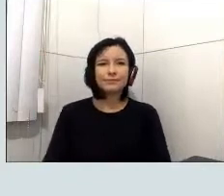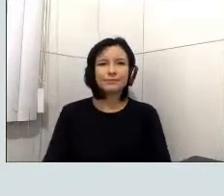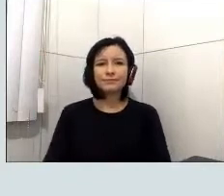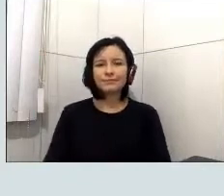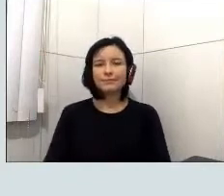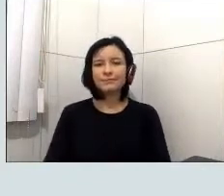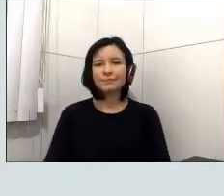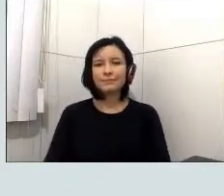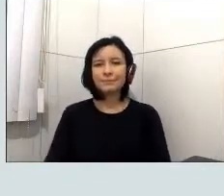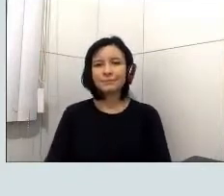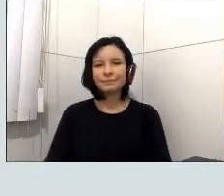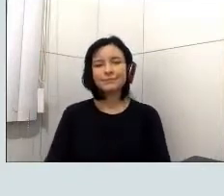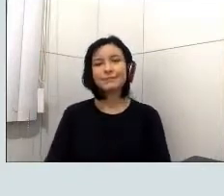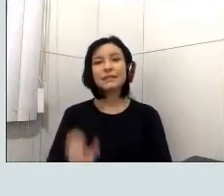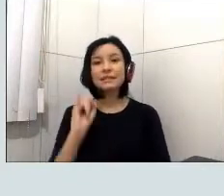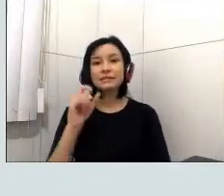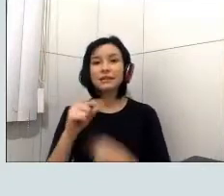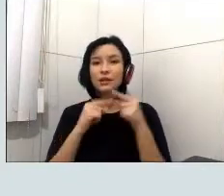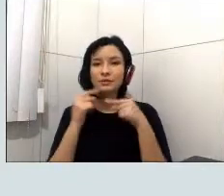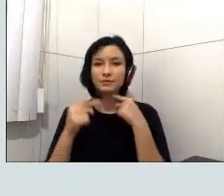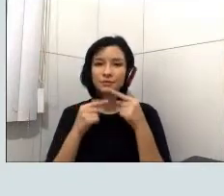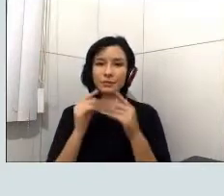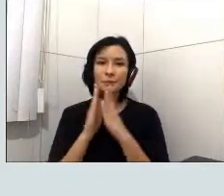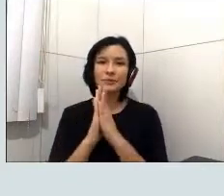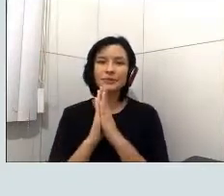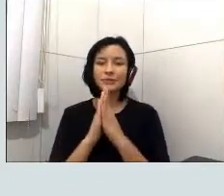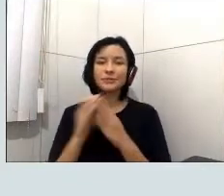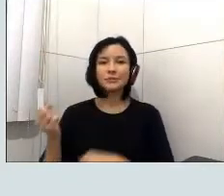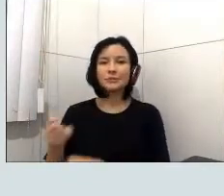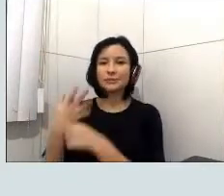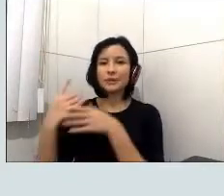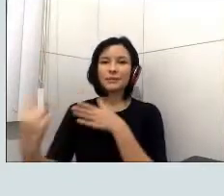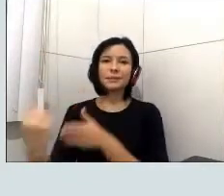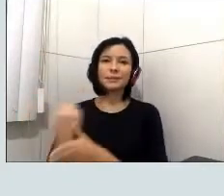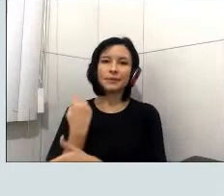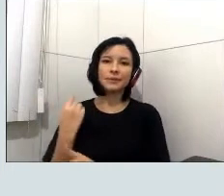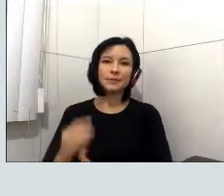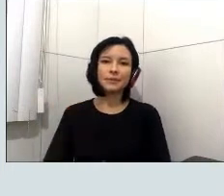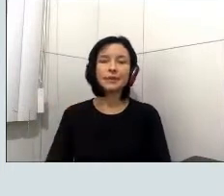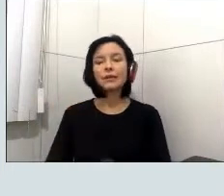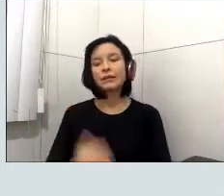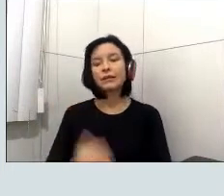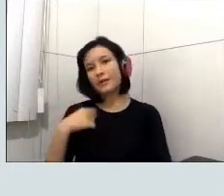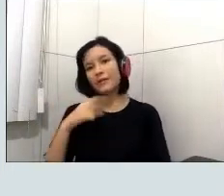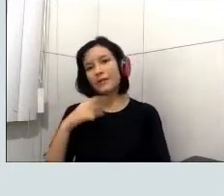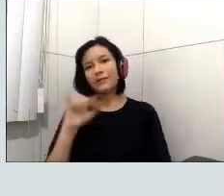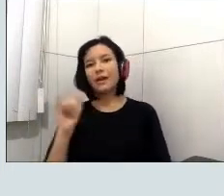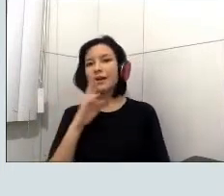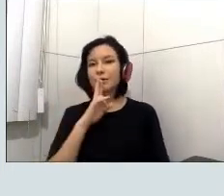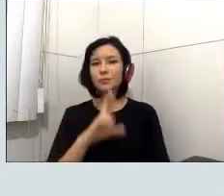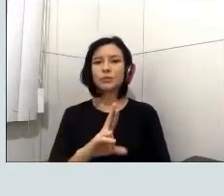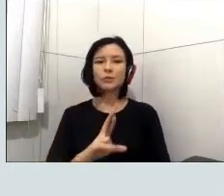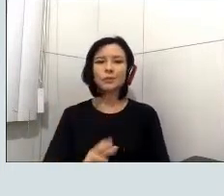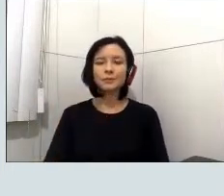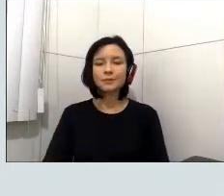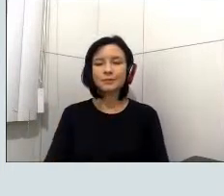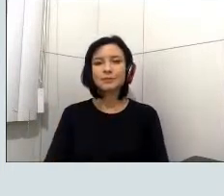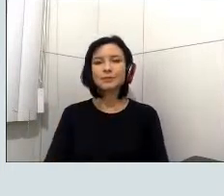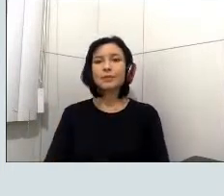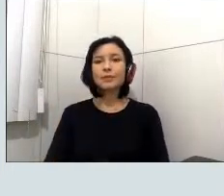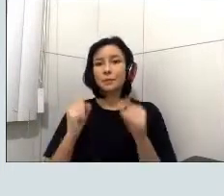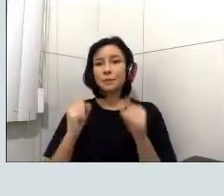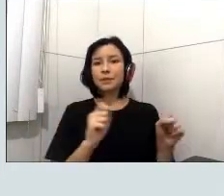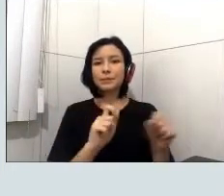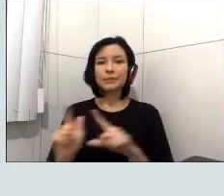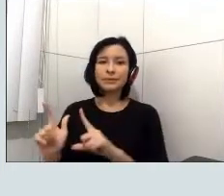Se tiverem alguma dúvida, vocês mandem aí no chat, que eu vou respondendo aqui. Pode passar para o